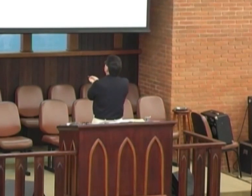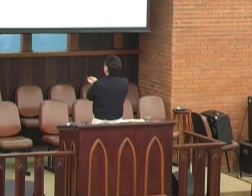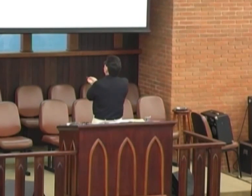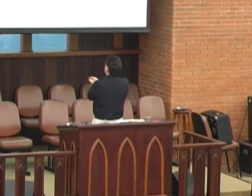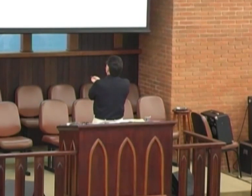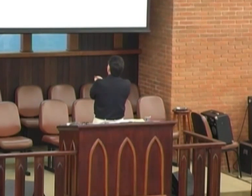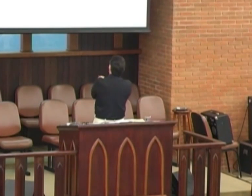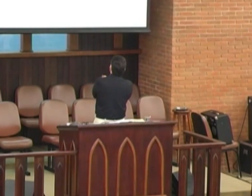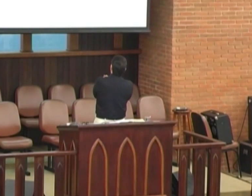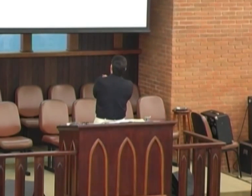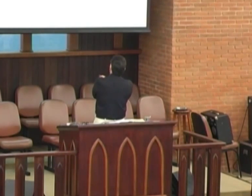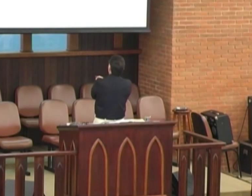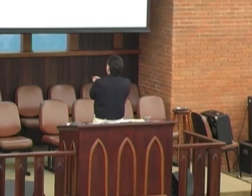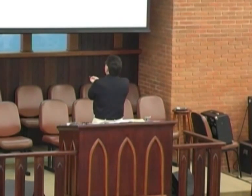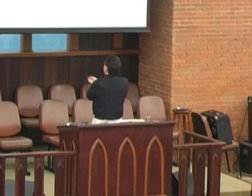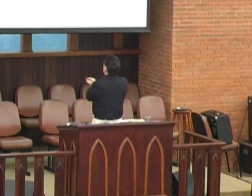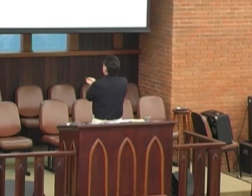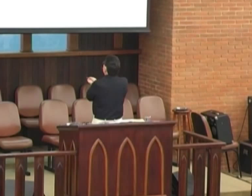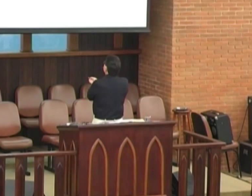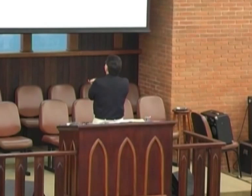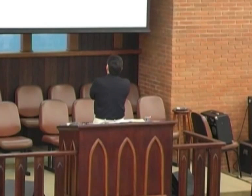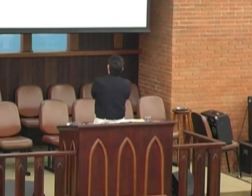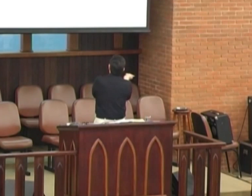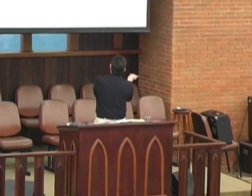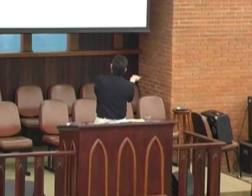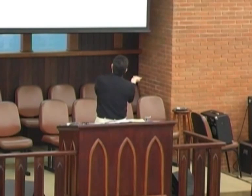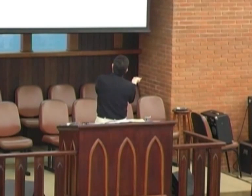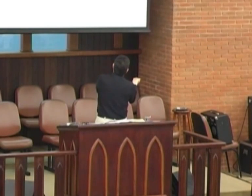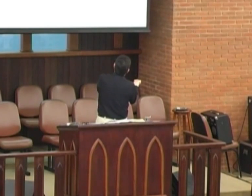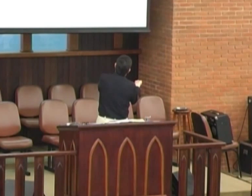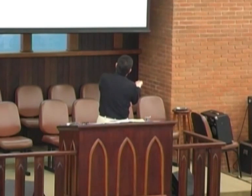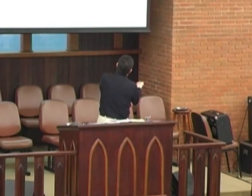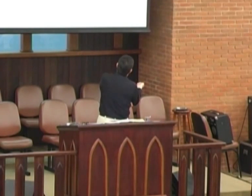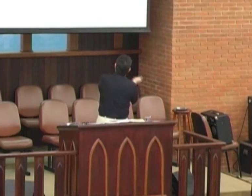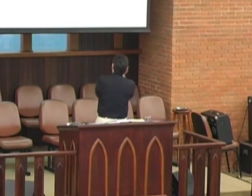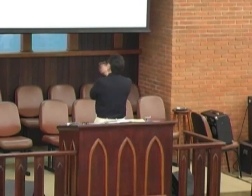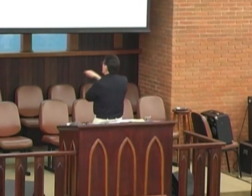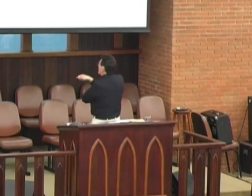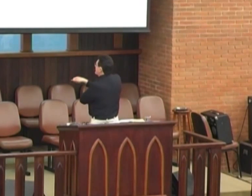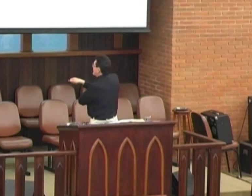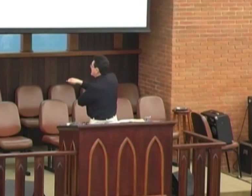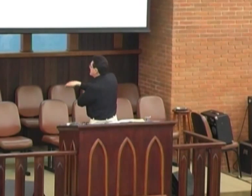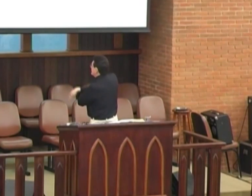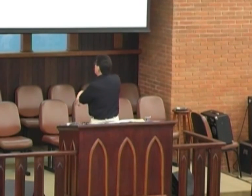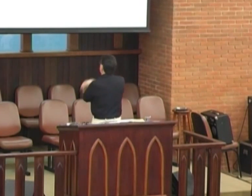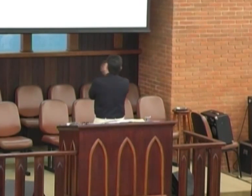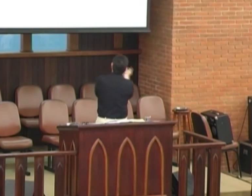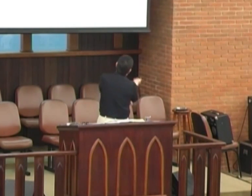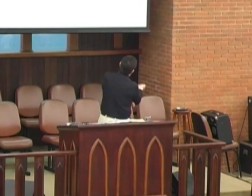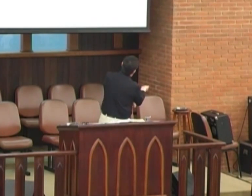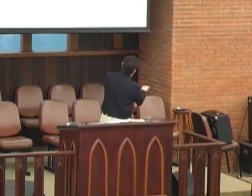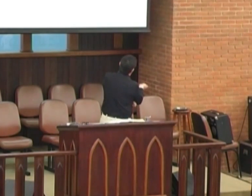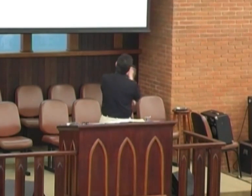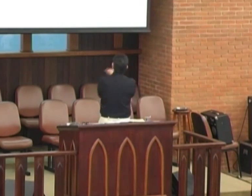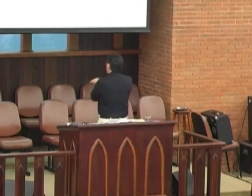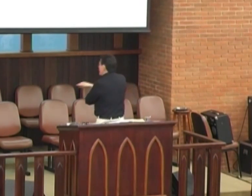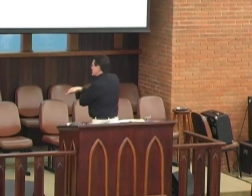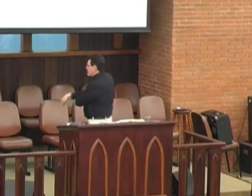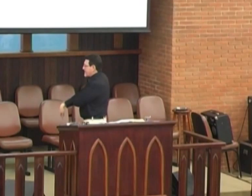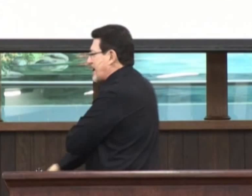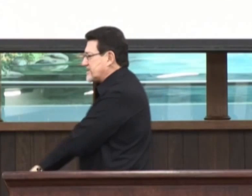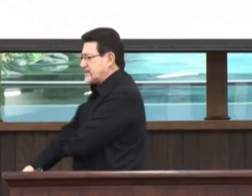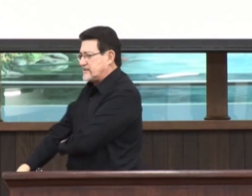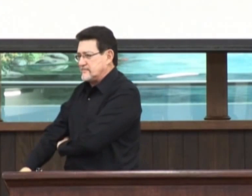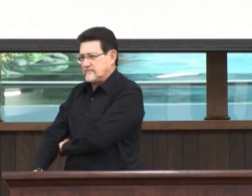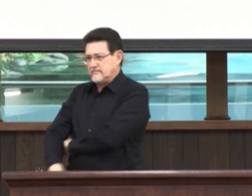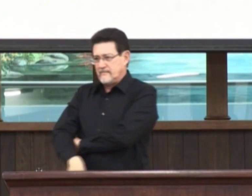Nenhuma coisa foi feita por... Aqui eu quero desse jeito. Não, eu quero daquele jeito. Não, eu quero assim. Não, mas eu